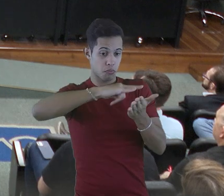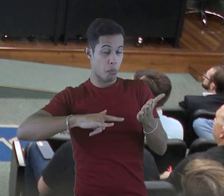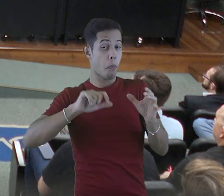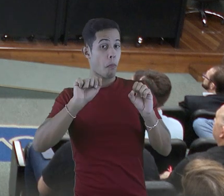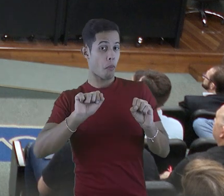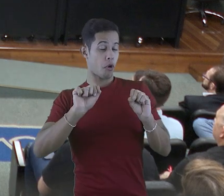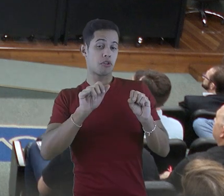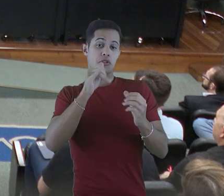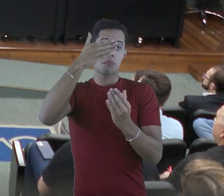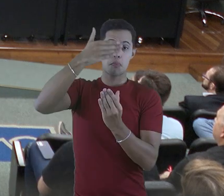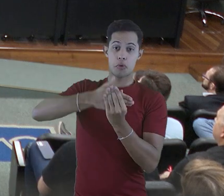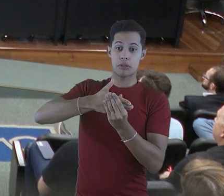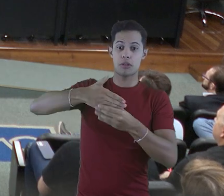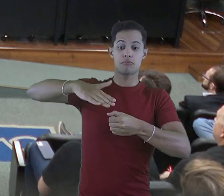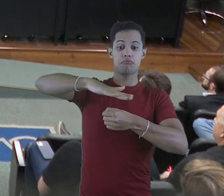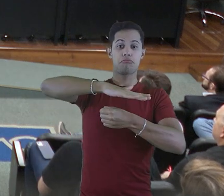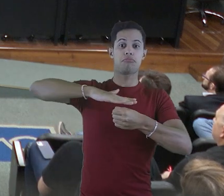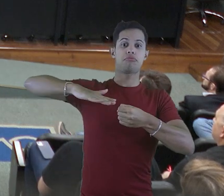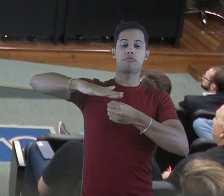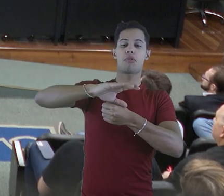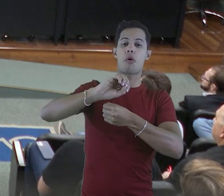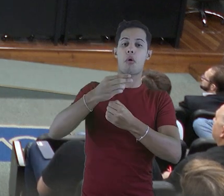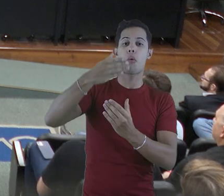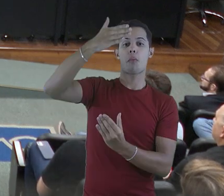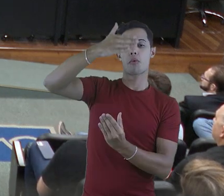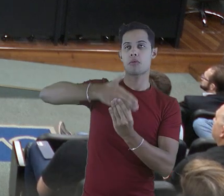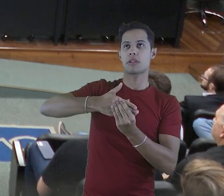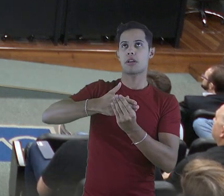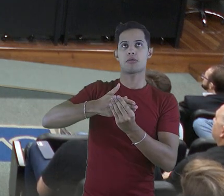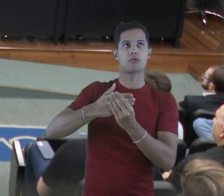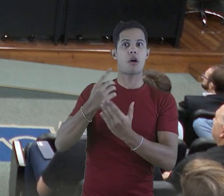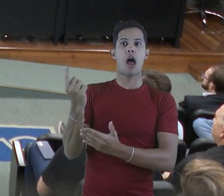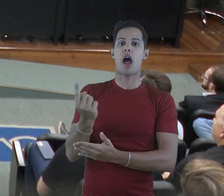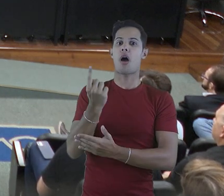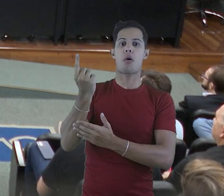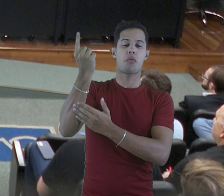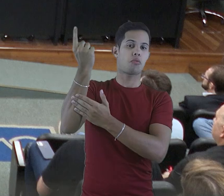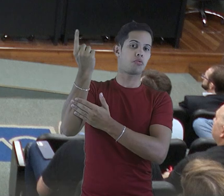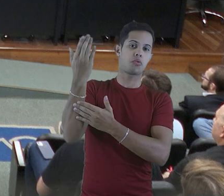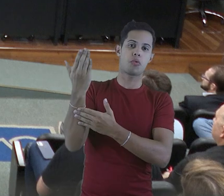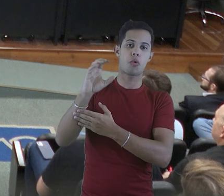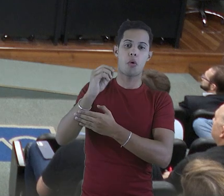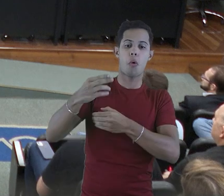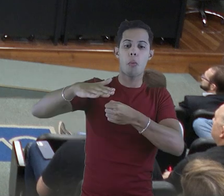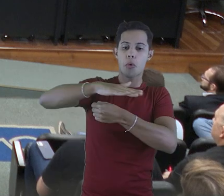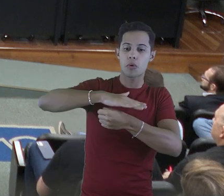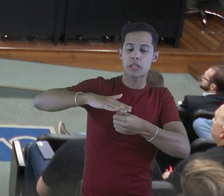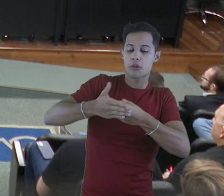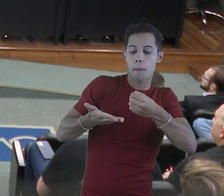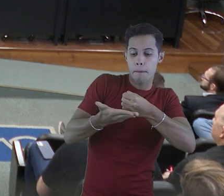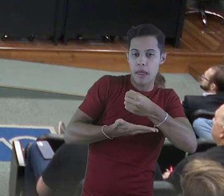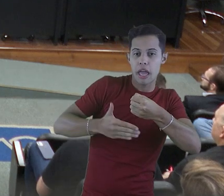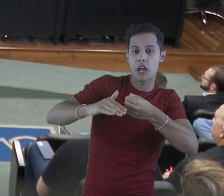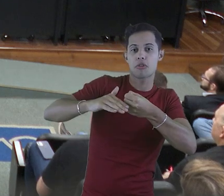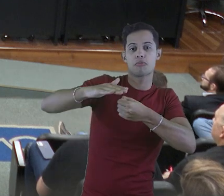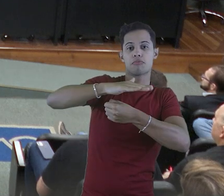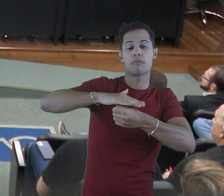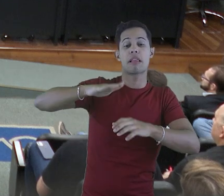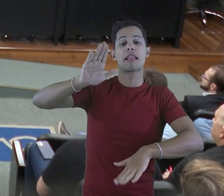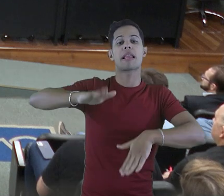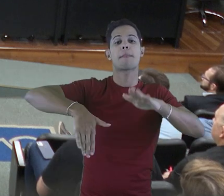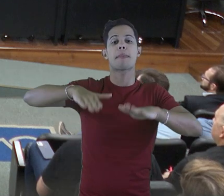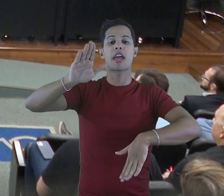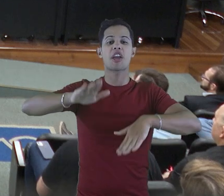altos os processos extremos altos e médios dependem da tua matriz e do teu apetite como regra a gente sugere um